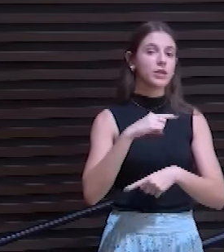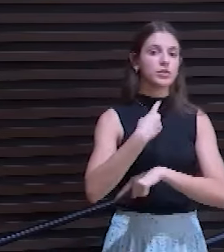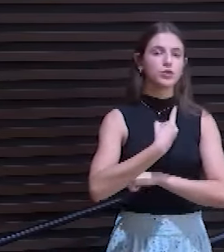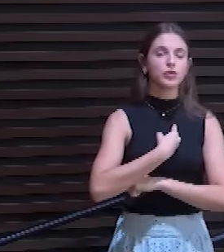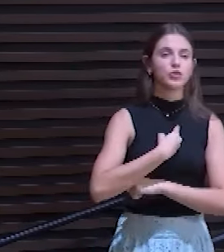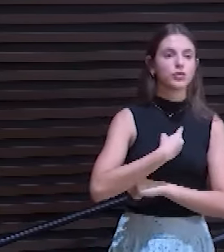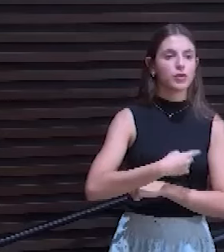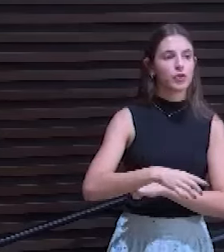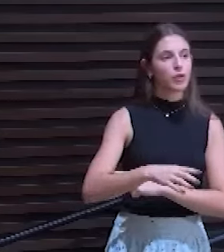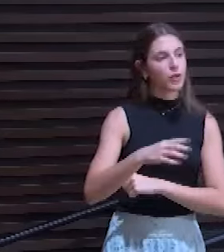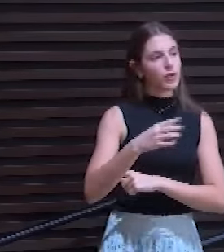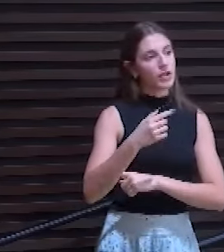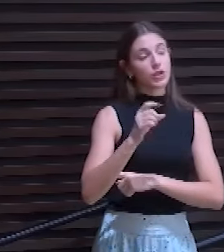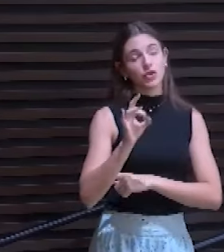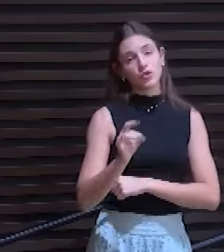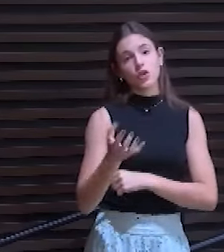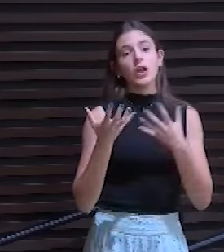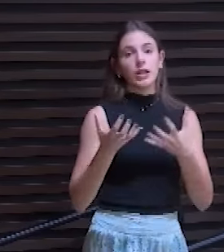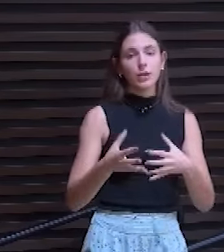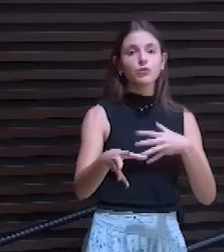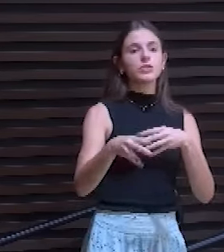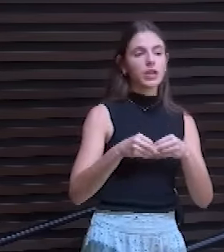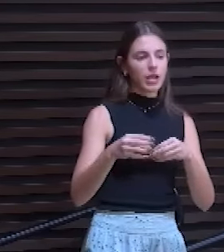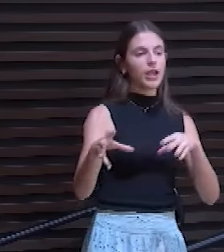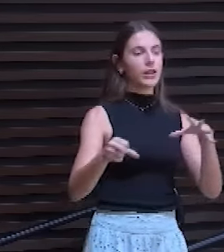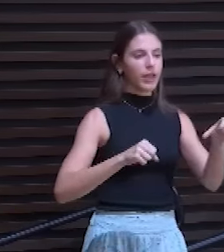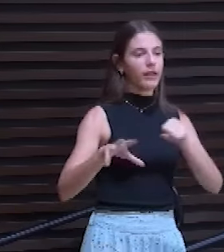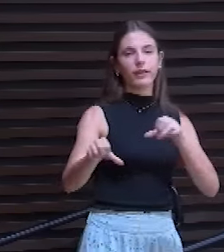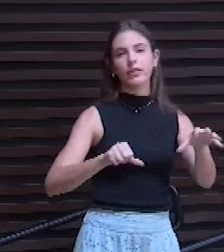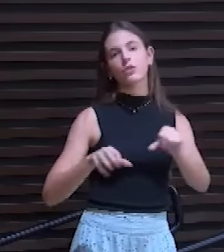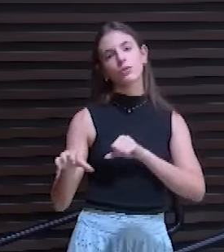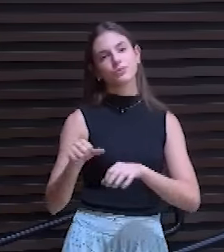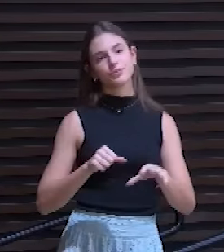ter, em reter.